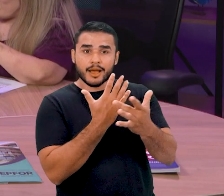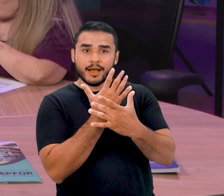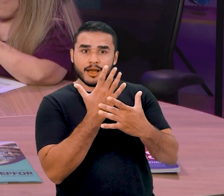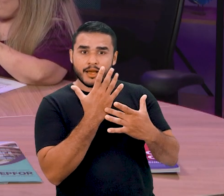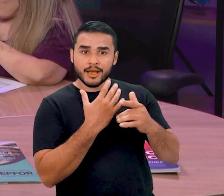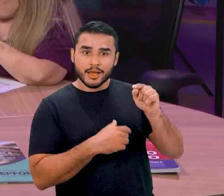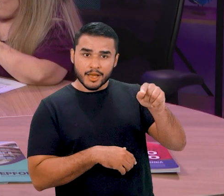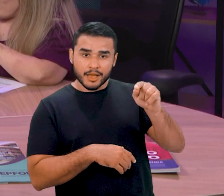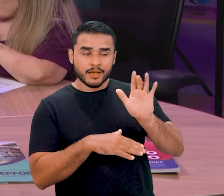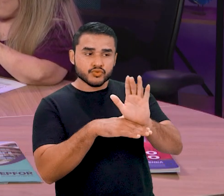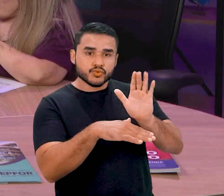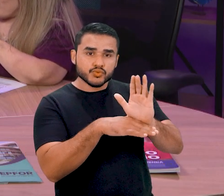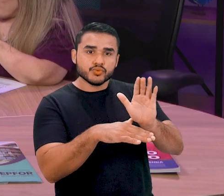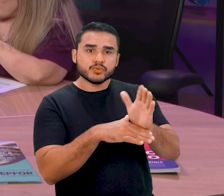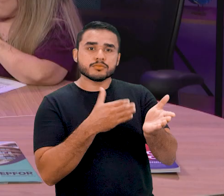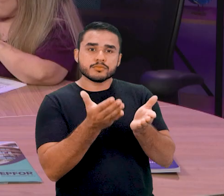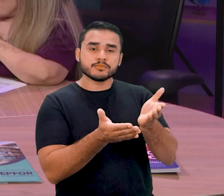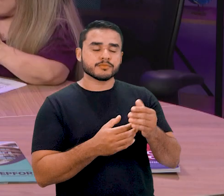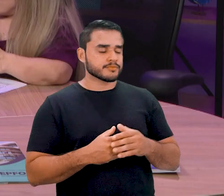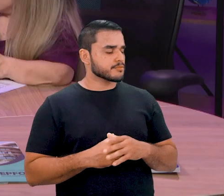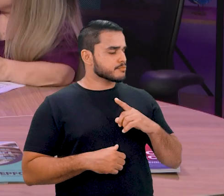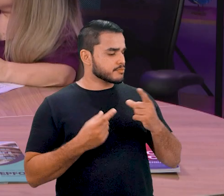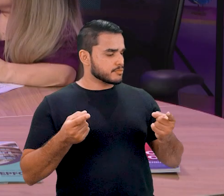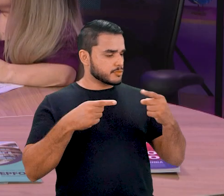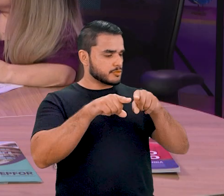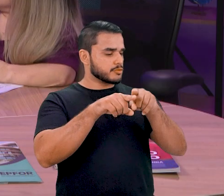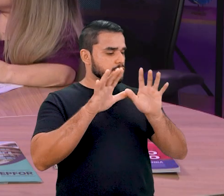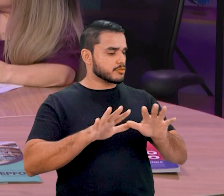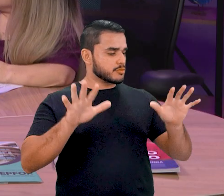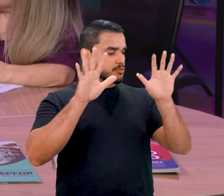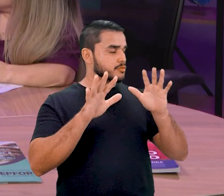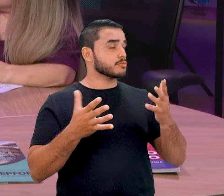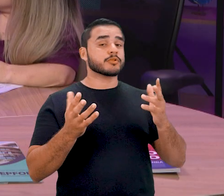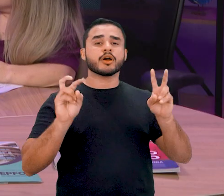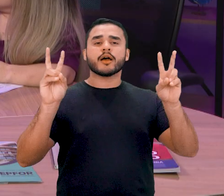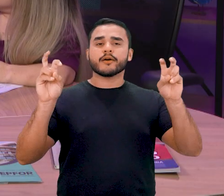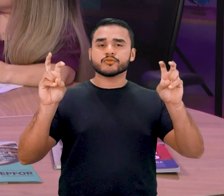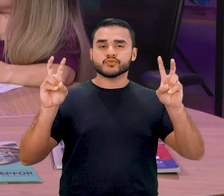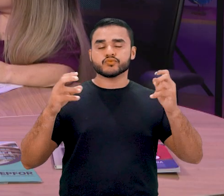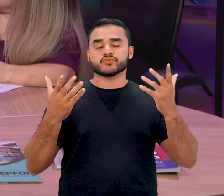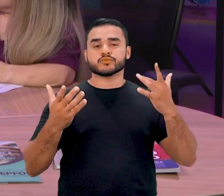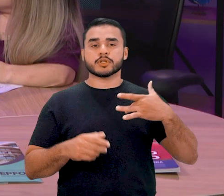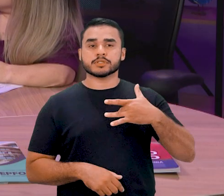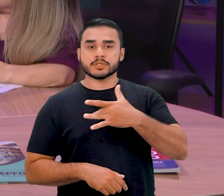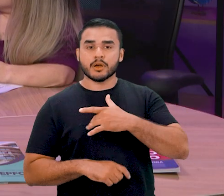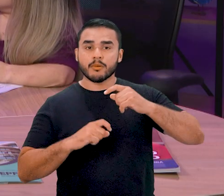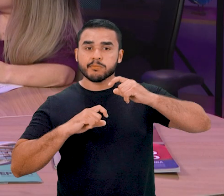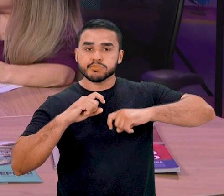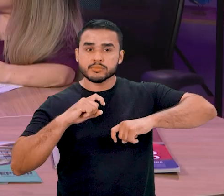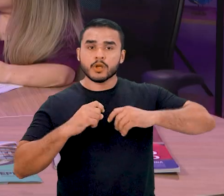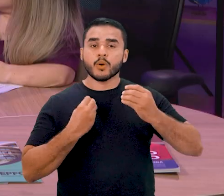Mais recentemente, a gente teve uma parceria com a UFC para falar sobre saúde sexual e reprodutiva de mulheres com